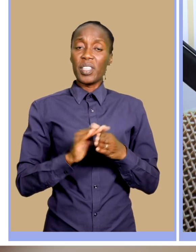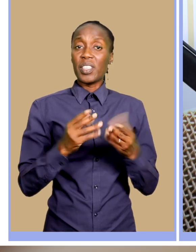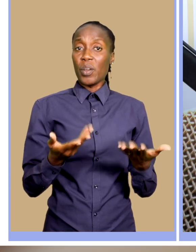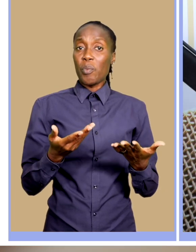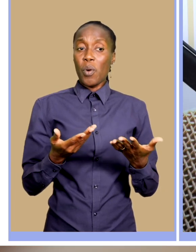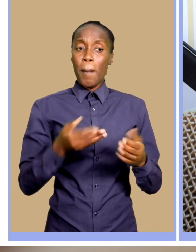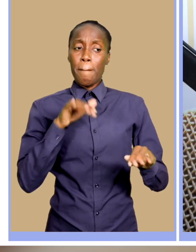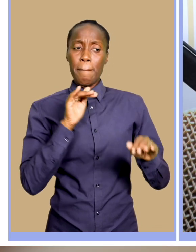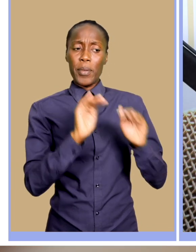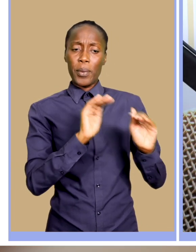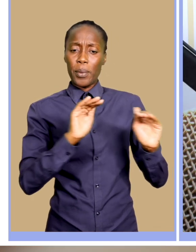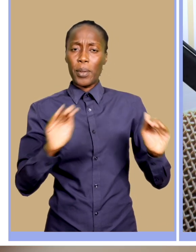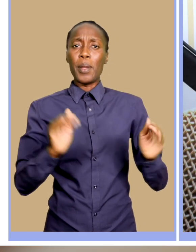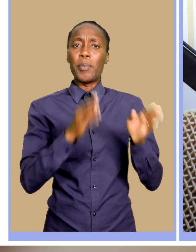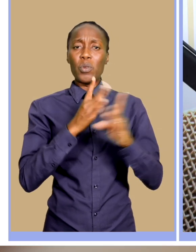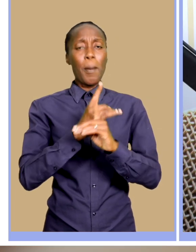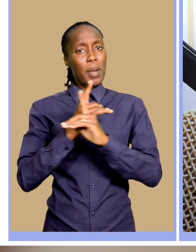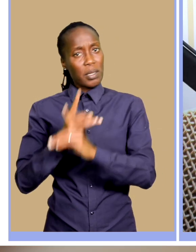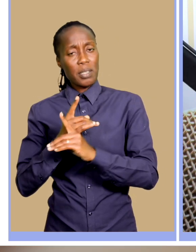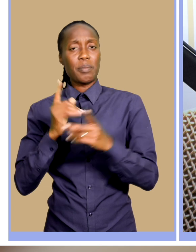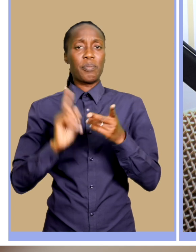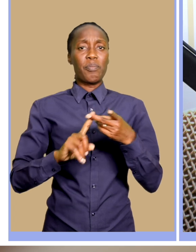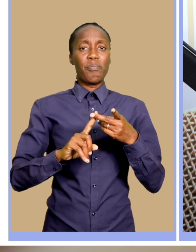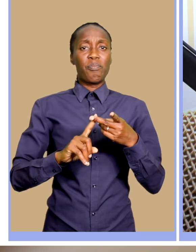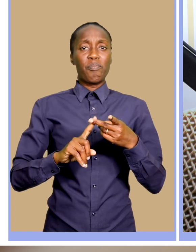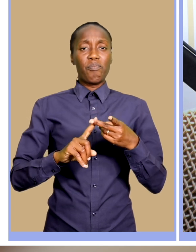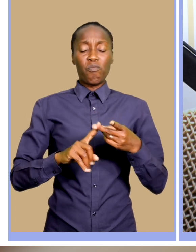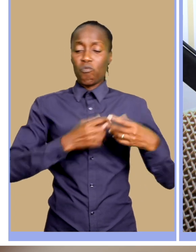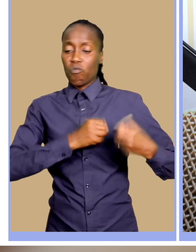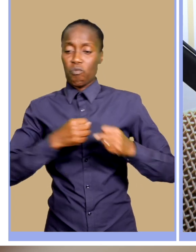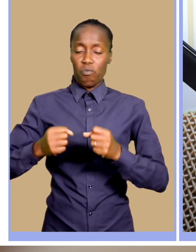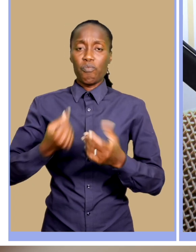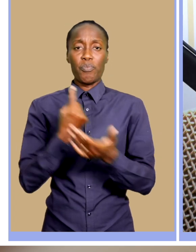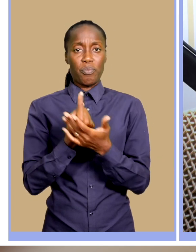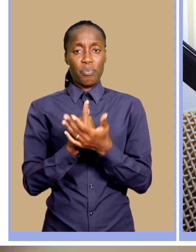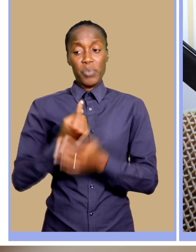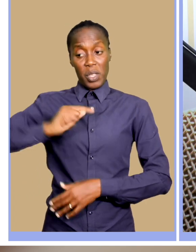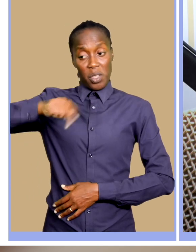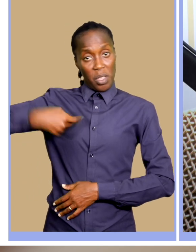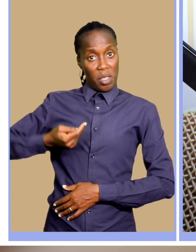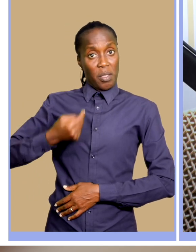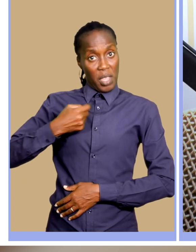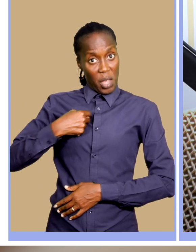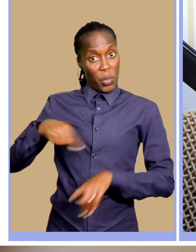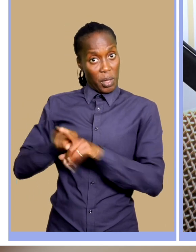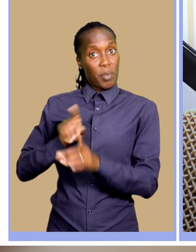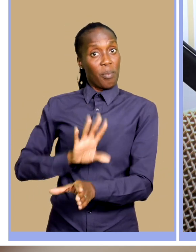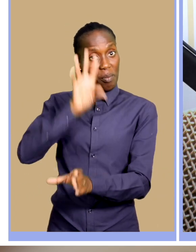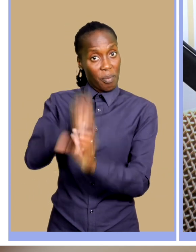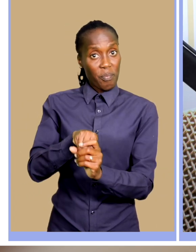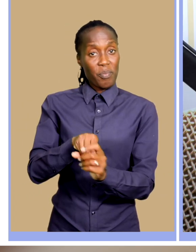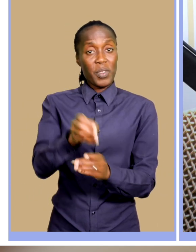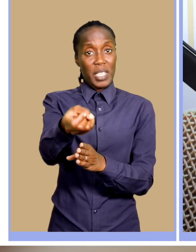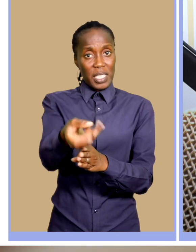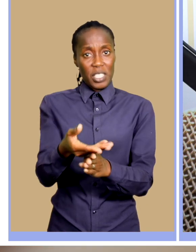atores-chave. Eu tive o privilégio de estar na coordenação da elaboração deste plano e uma das grandes experiências, para mim a